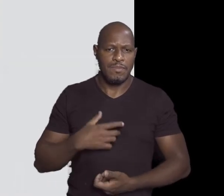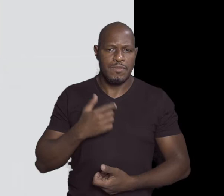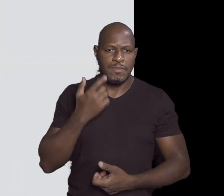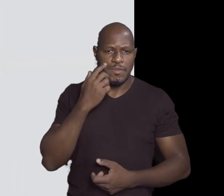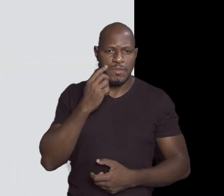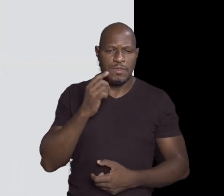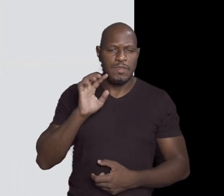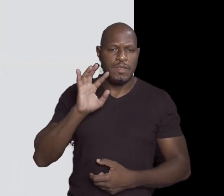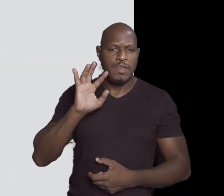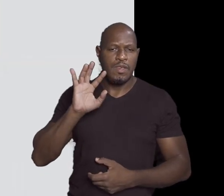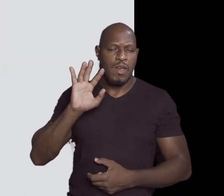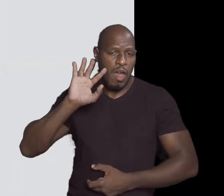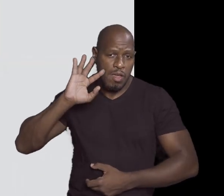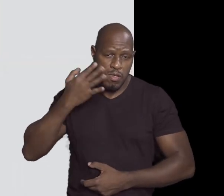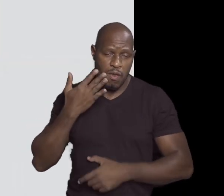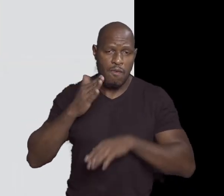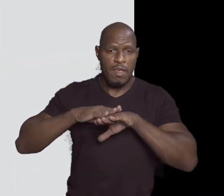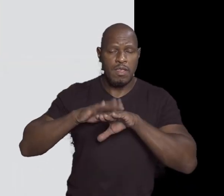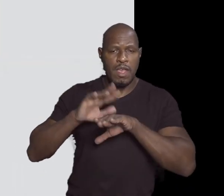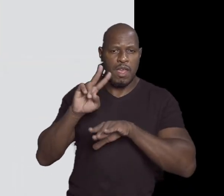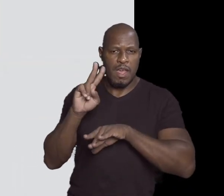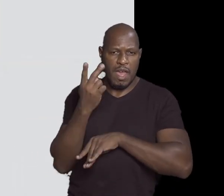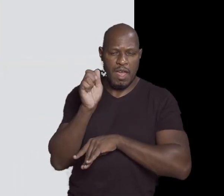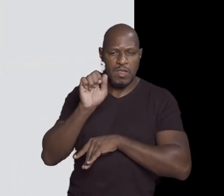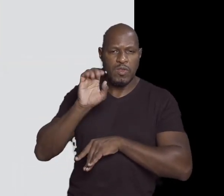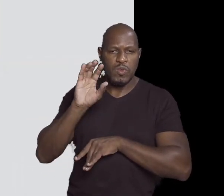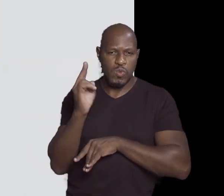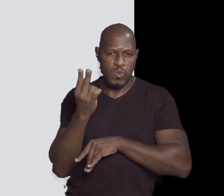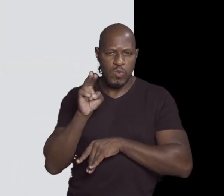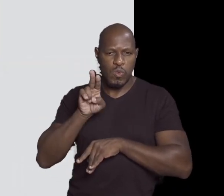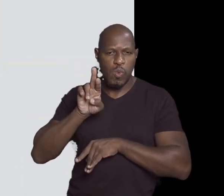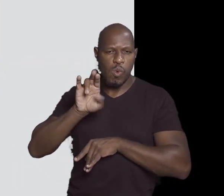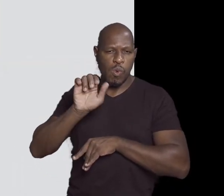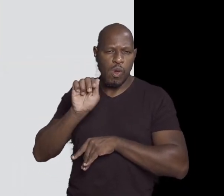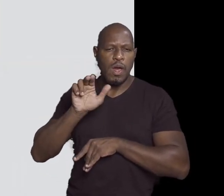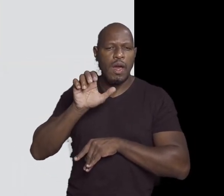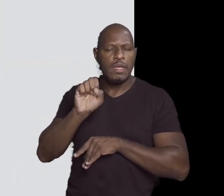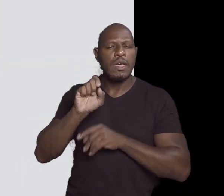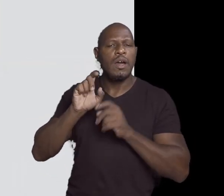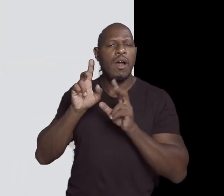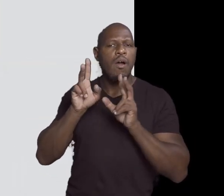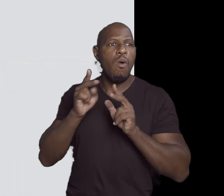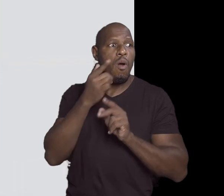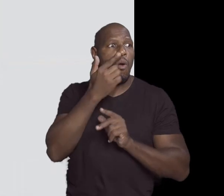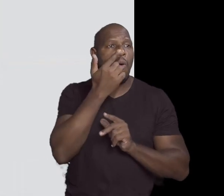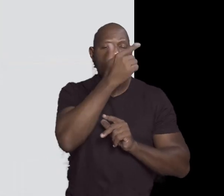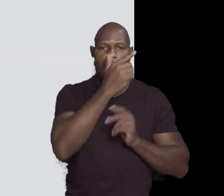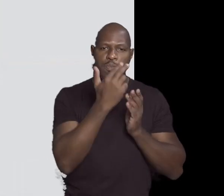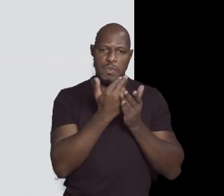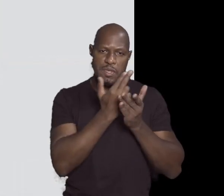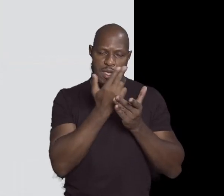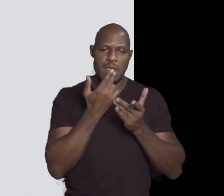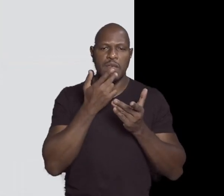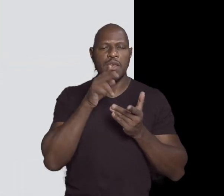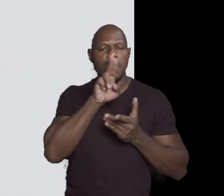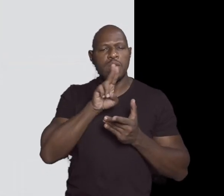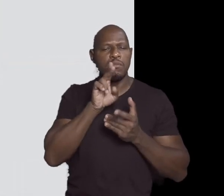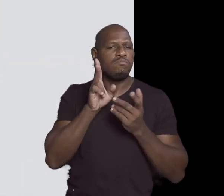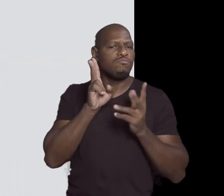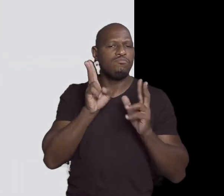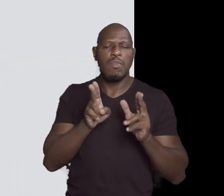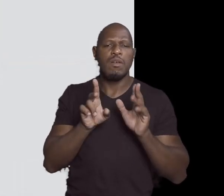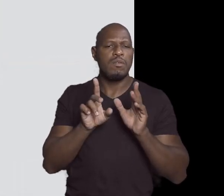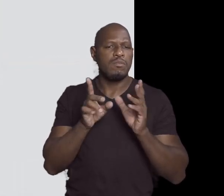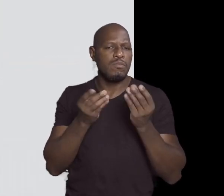se eu resolvo fazer as rachuras, como eu estou fazendo em outros desenhos meus, na mesma layer desses traços principais,